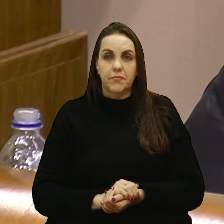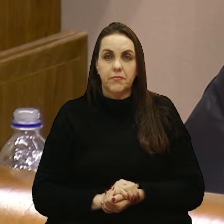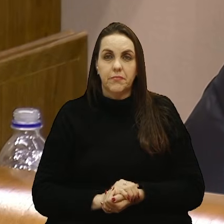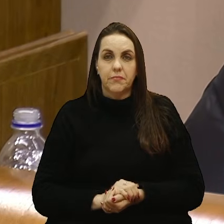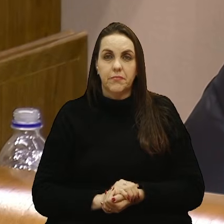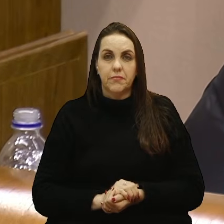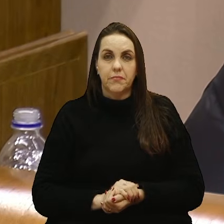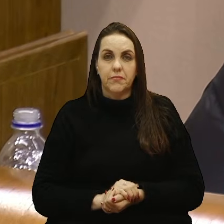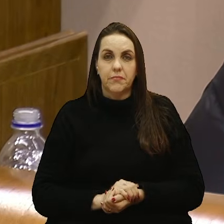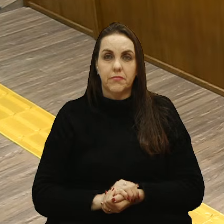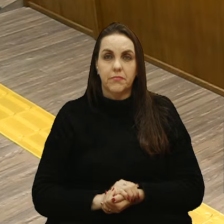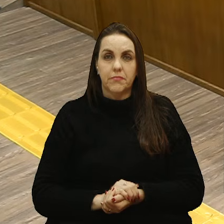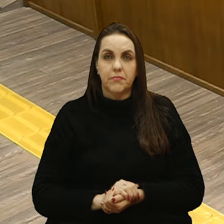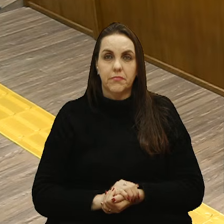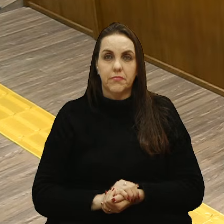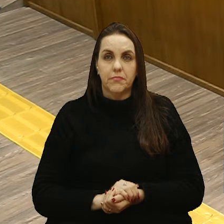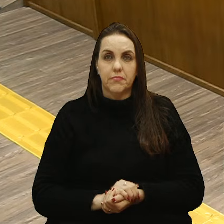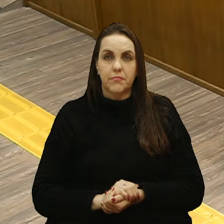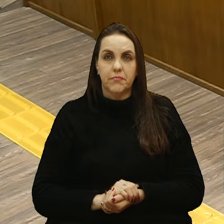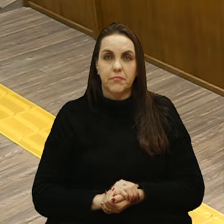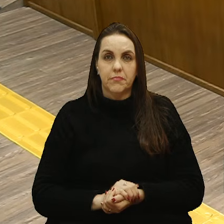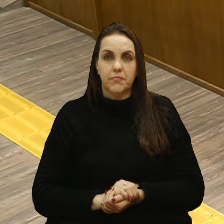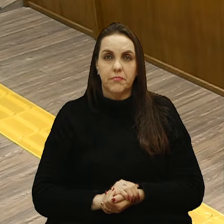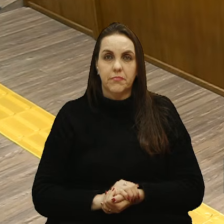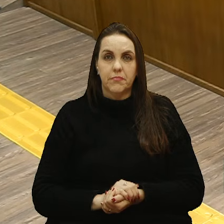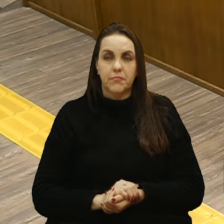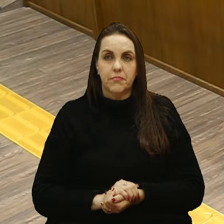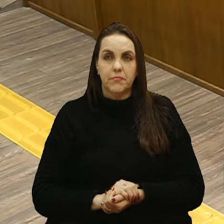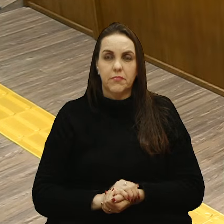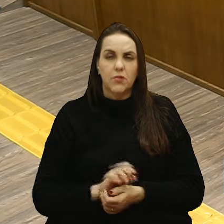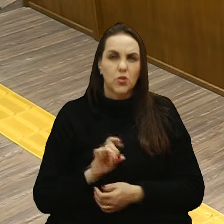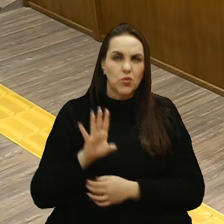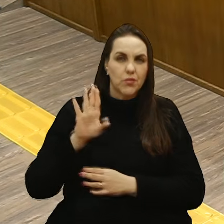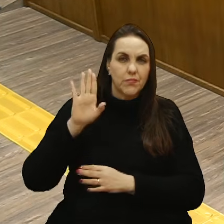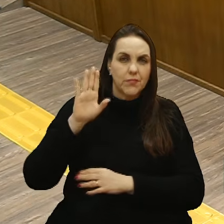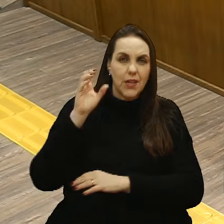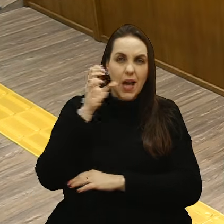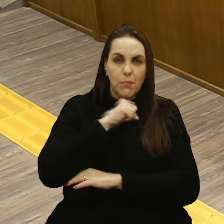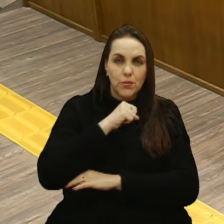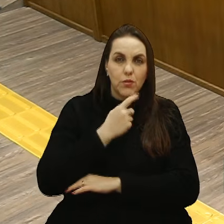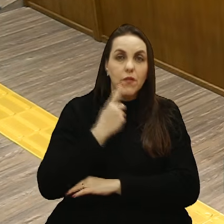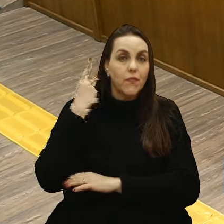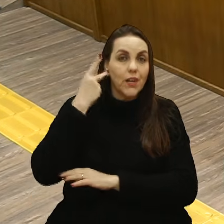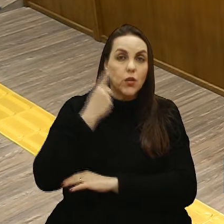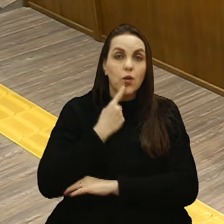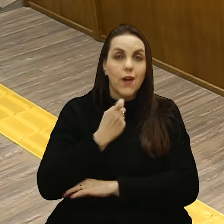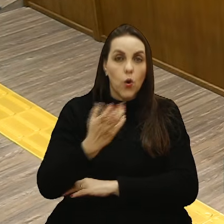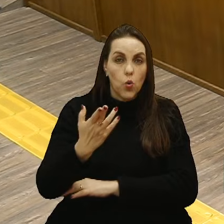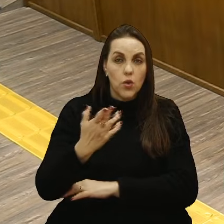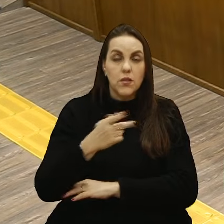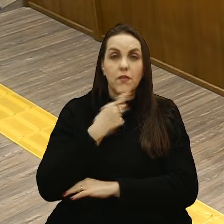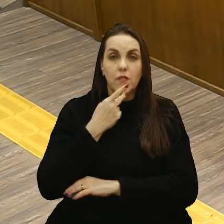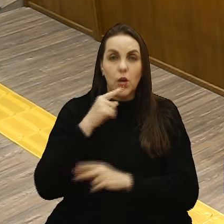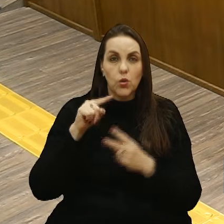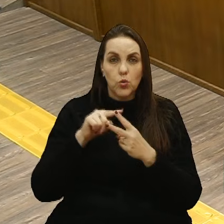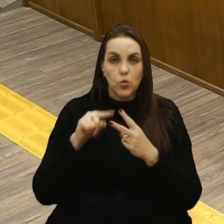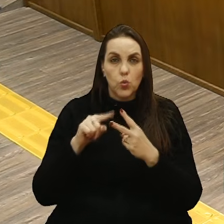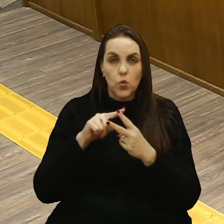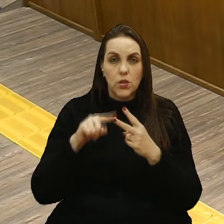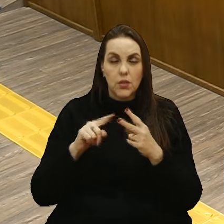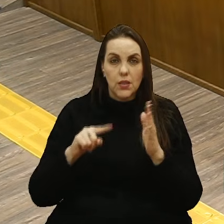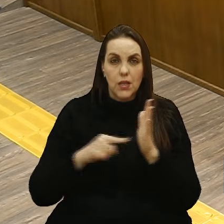Era isso, diretor. Só uma questãozinha rápida. Foi dito que teve 2 denúncias